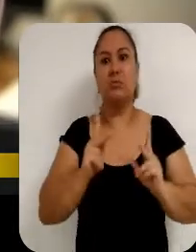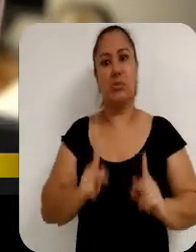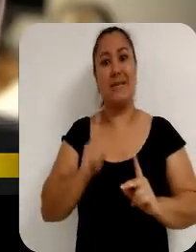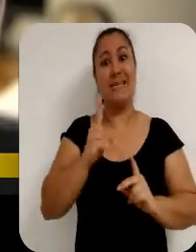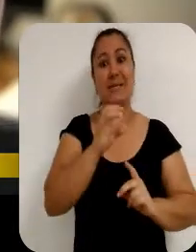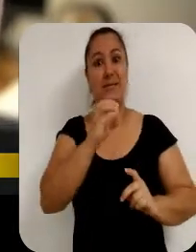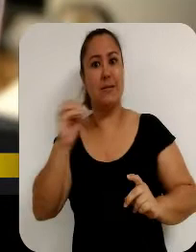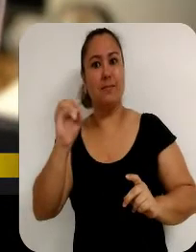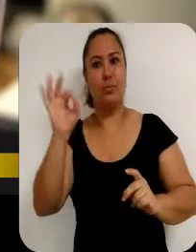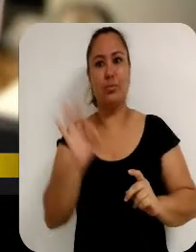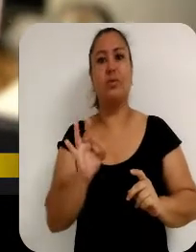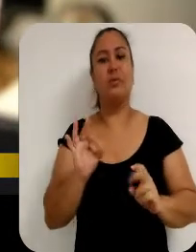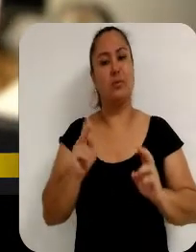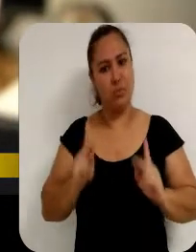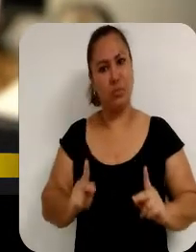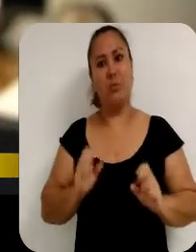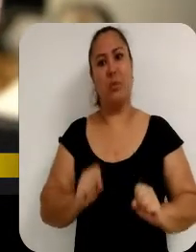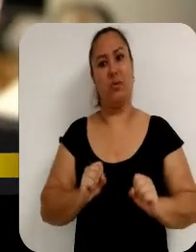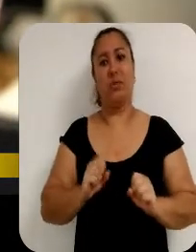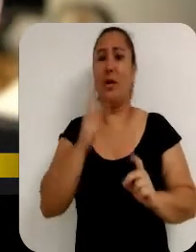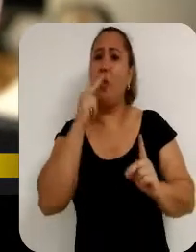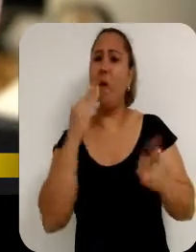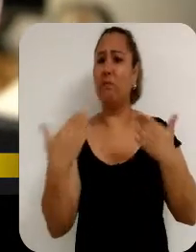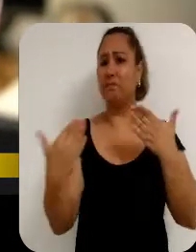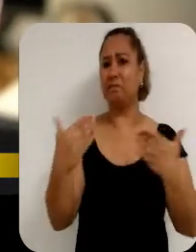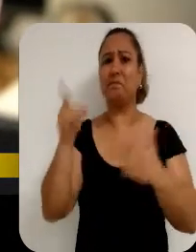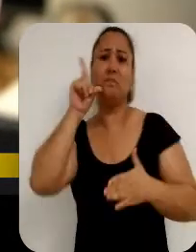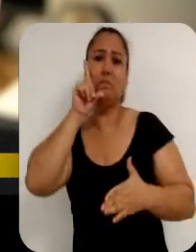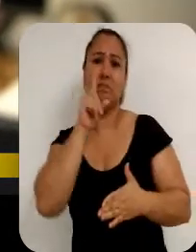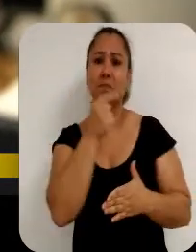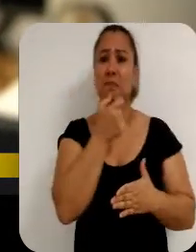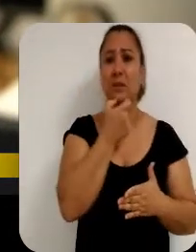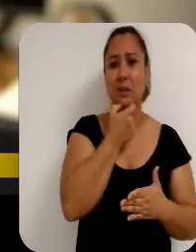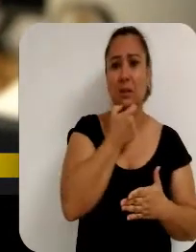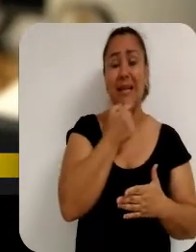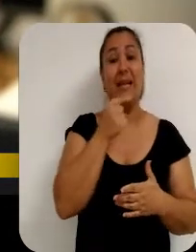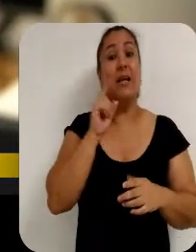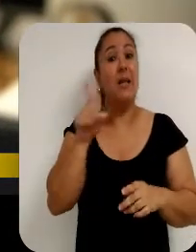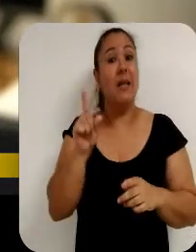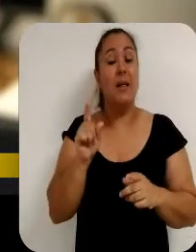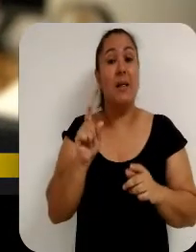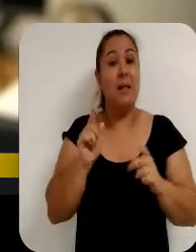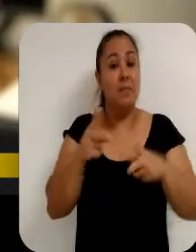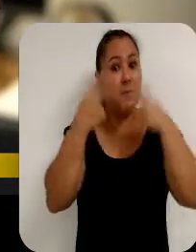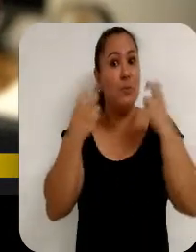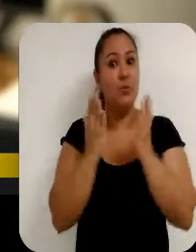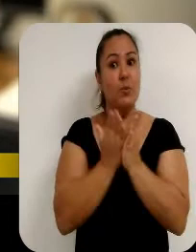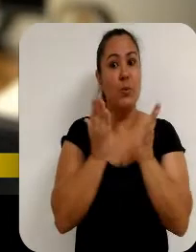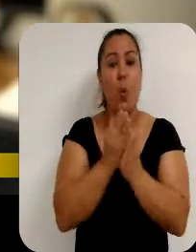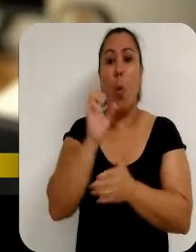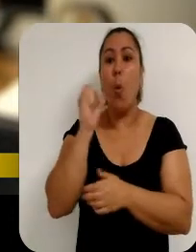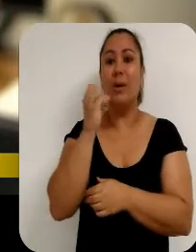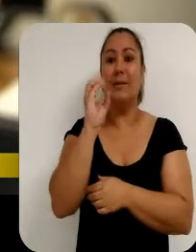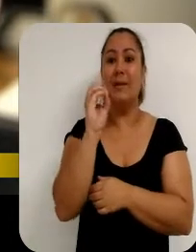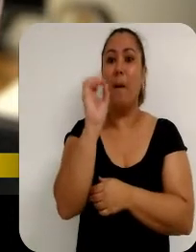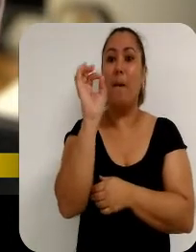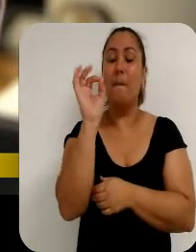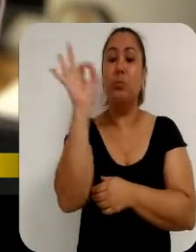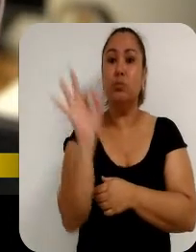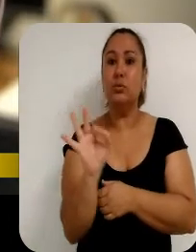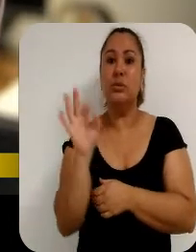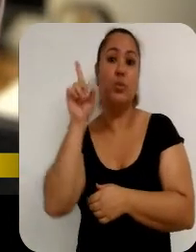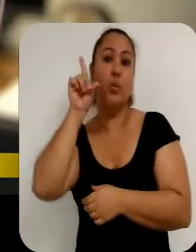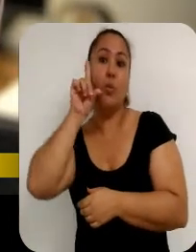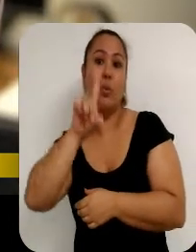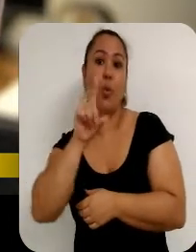Inglaterra e nos Estados Unidos concluiu que 80% dos ingleses ou dos americanos poderiam pegar o